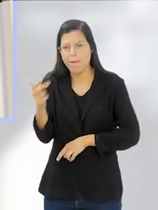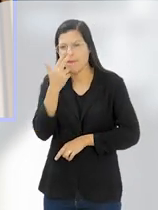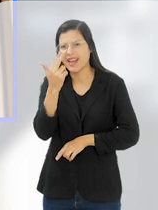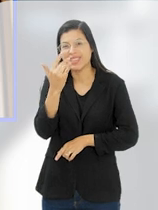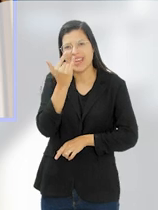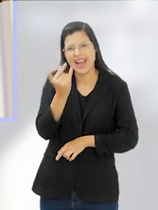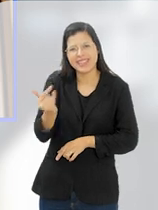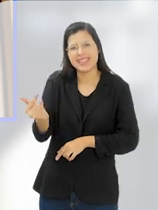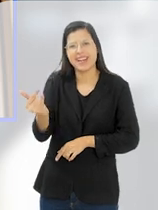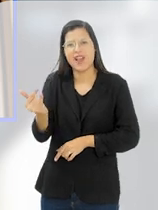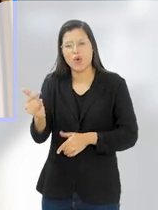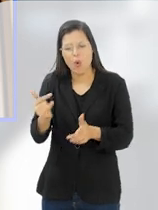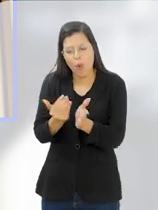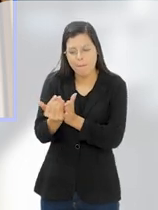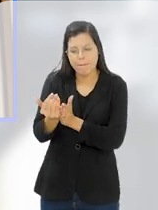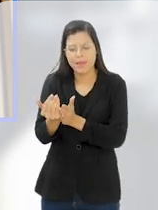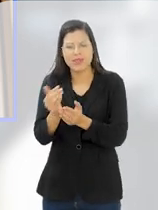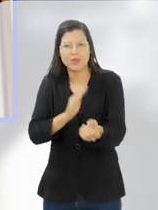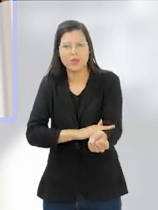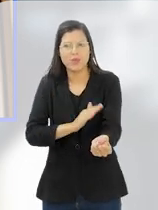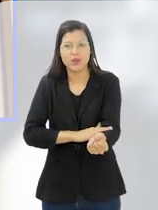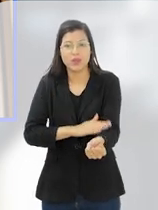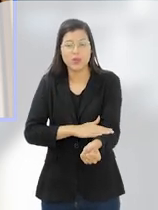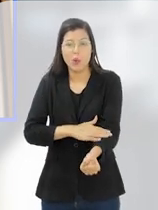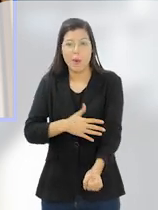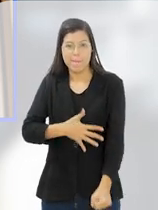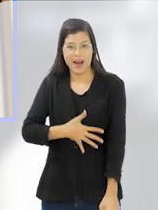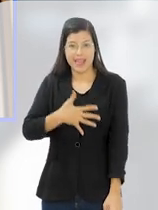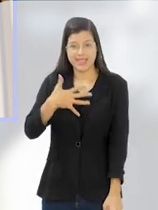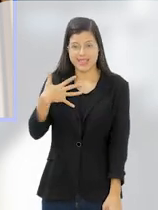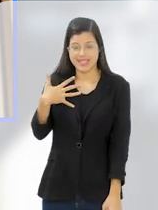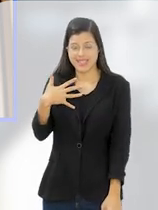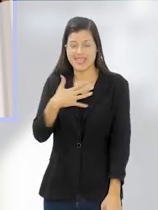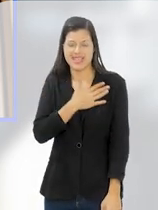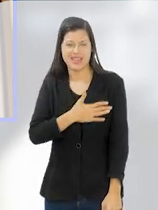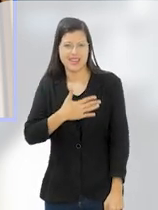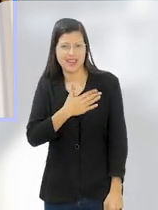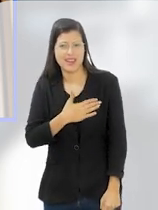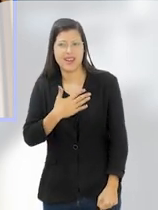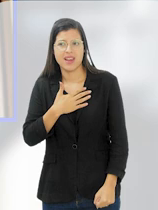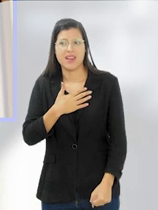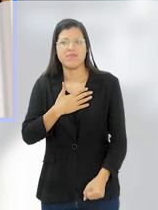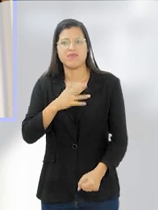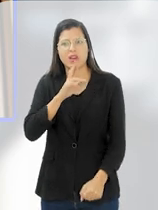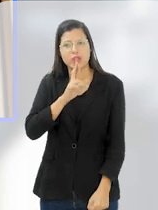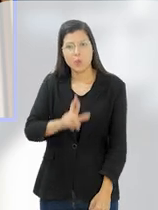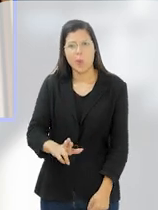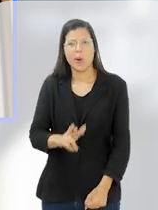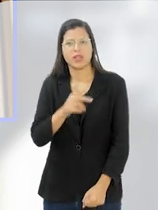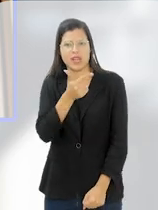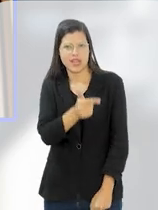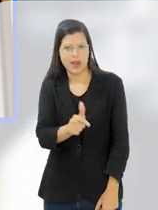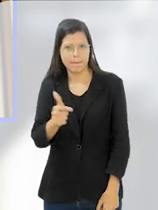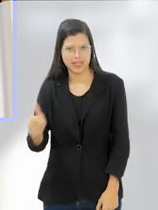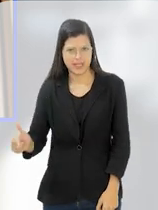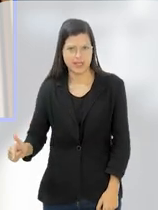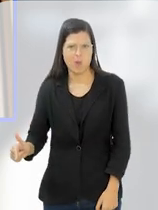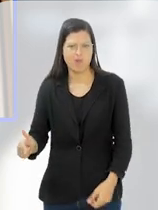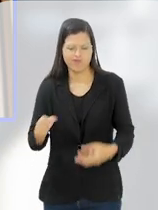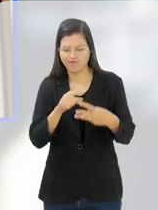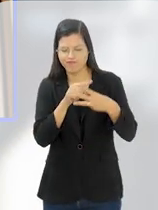do mecanismo de vício. Prazer, recompensa, repetição. Prazer, recompensa, repetição.